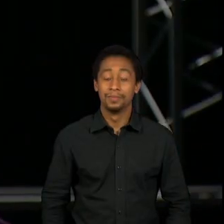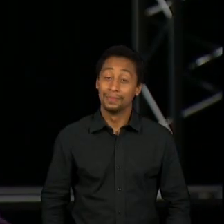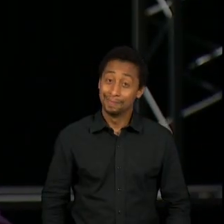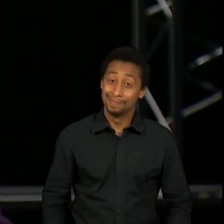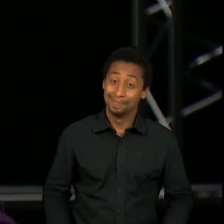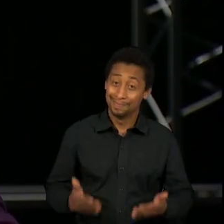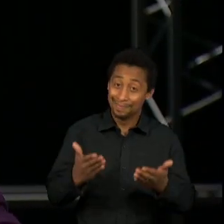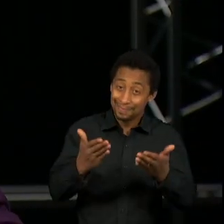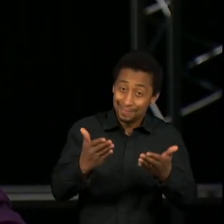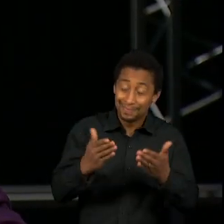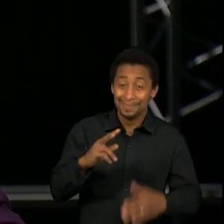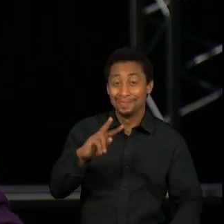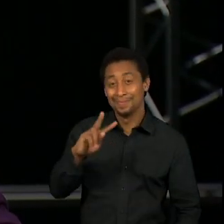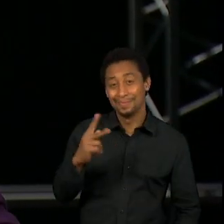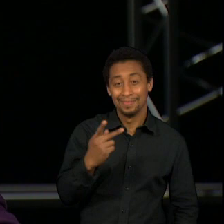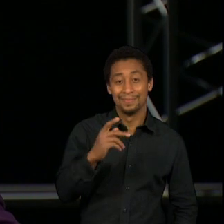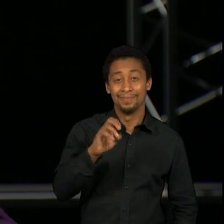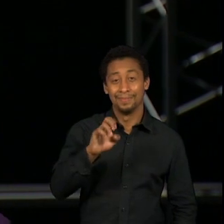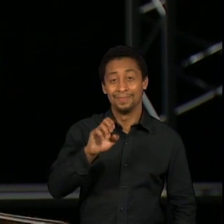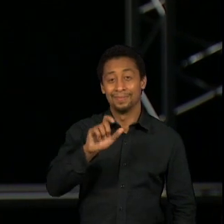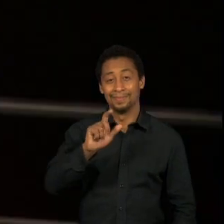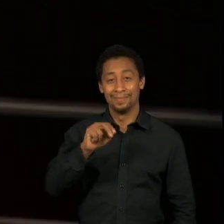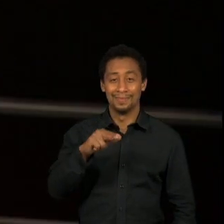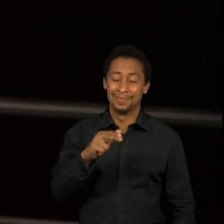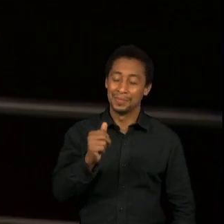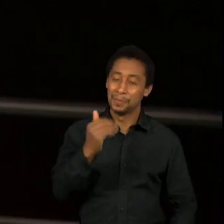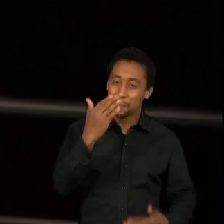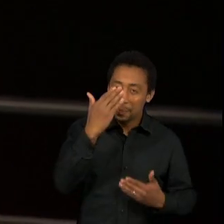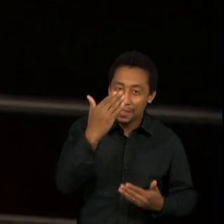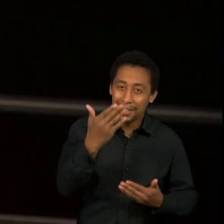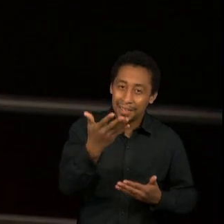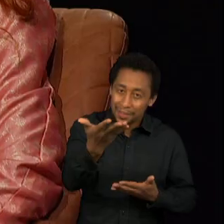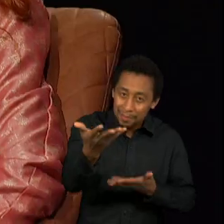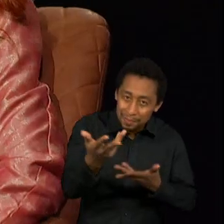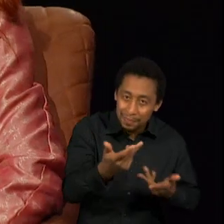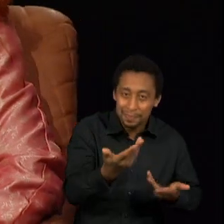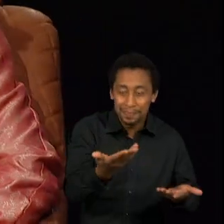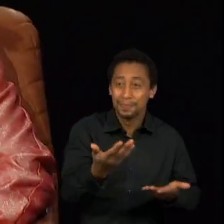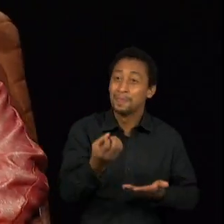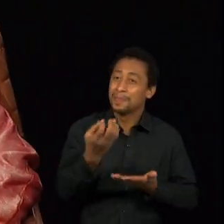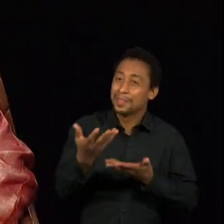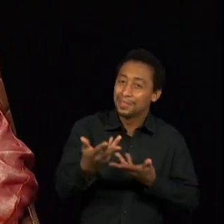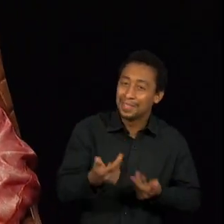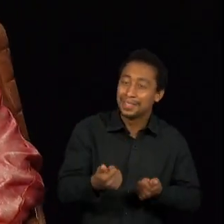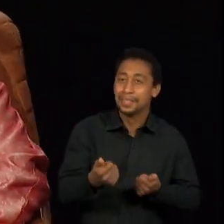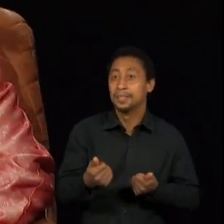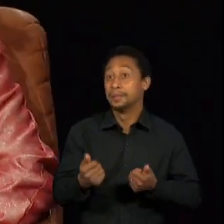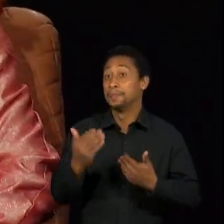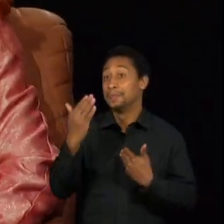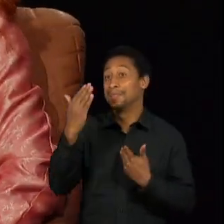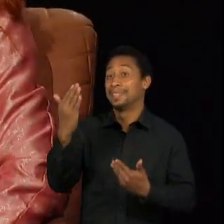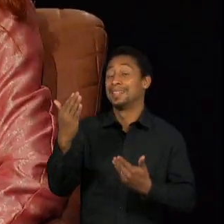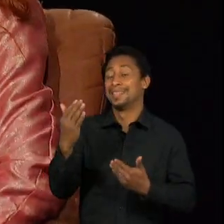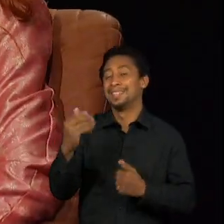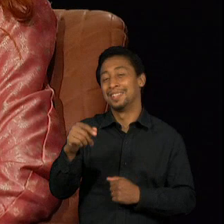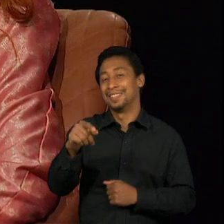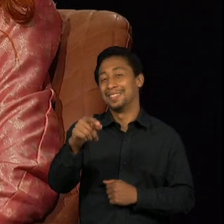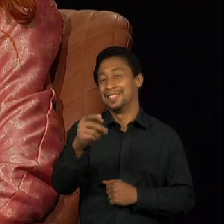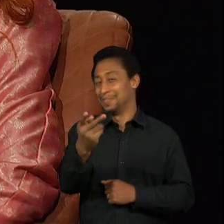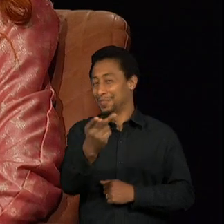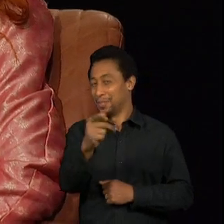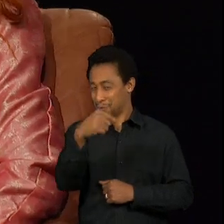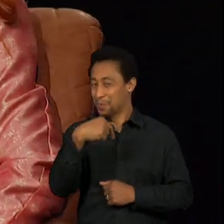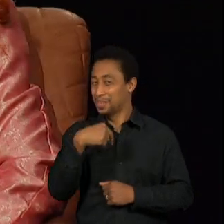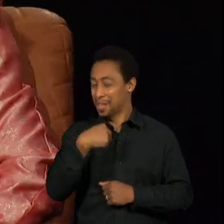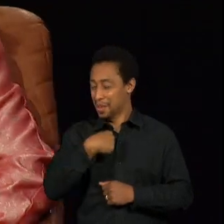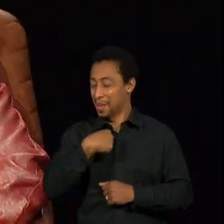Helena, obrigado por ter aceitado o nosso convite. Seja bem-vinda. Imensamente obrigada, eu sou fã de vocês,